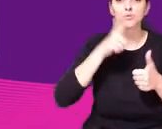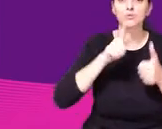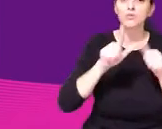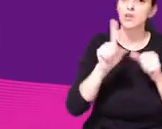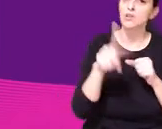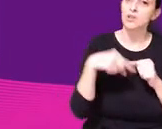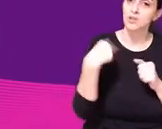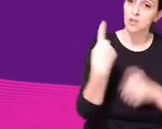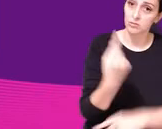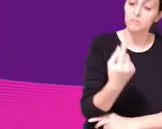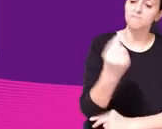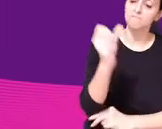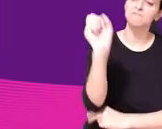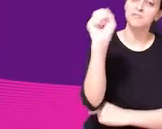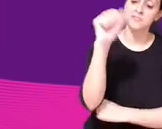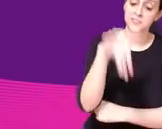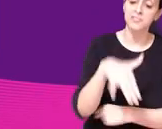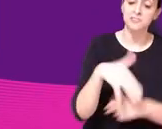sim,